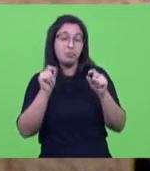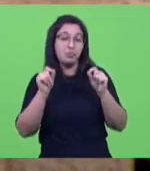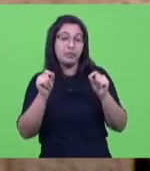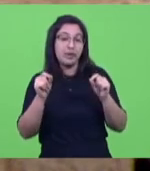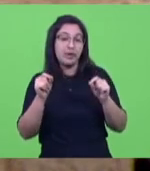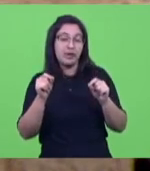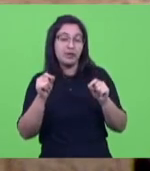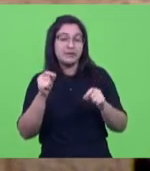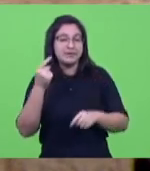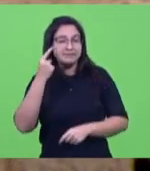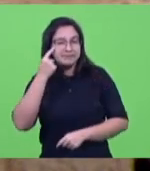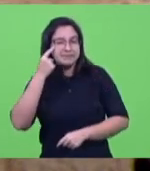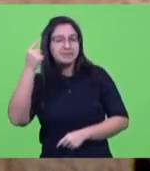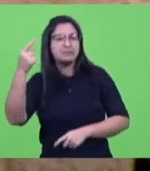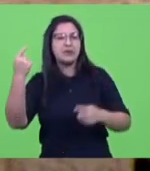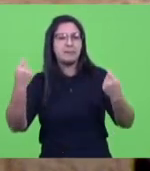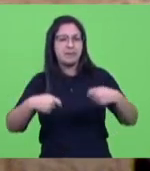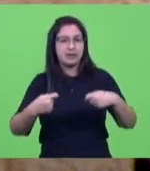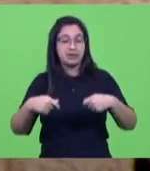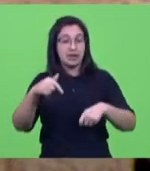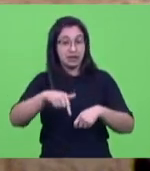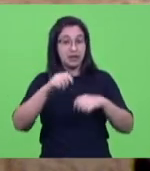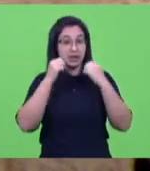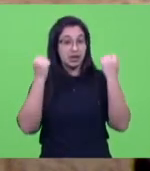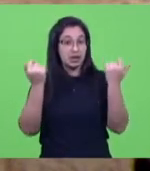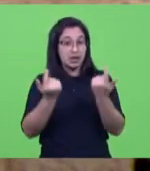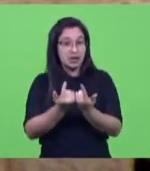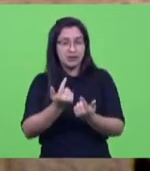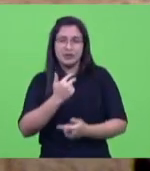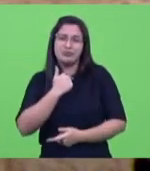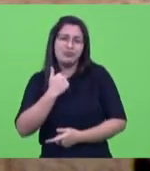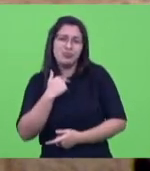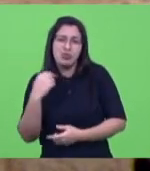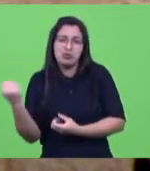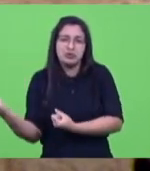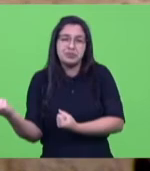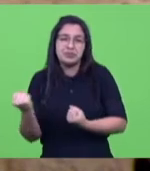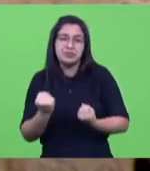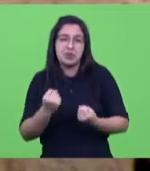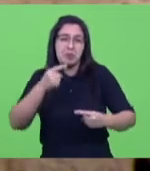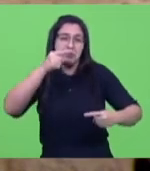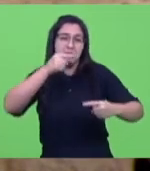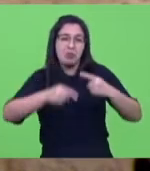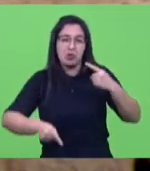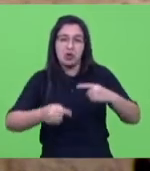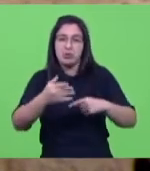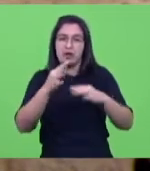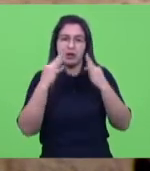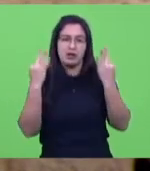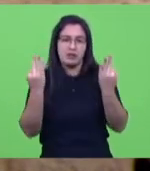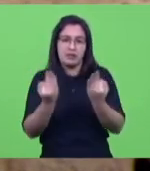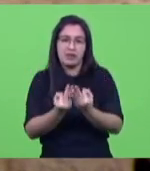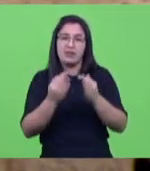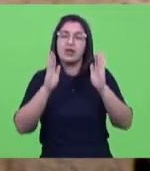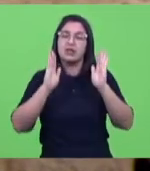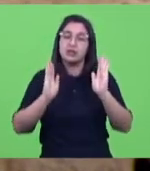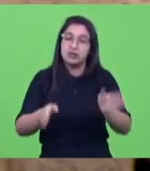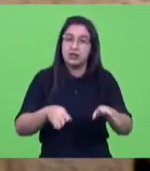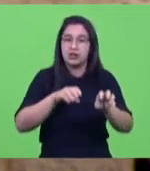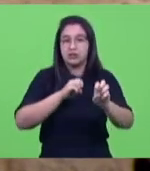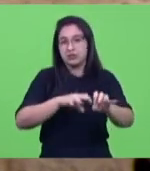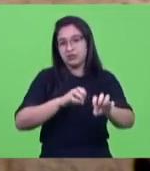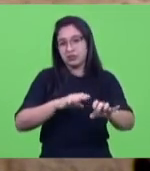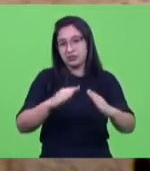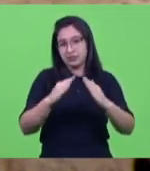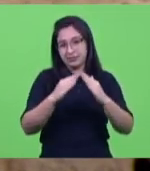sempre lembrarmos aqui. Essa casa não tem o poder de proibir famílias catarinenses que já estão fazendo educação